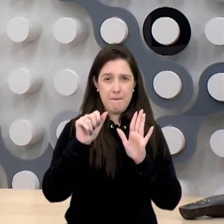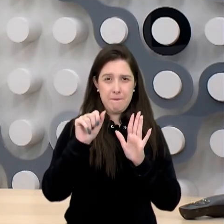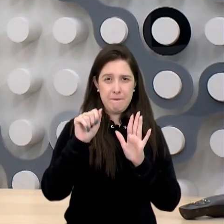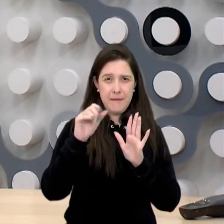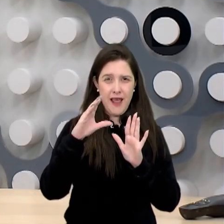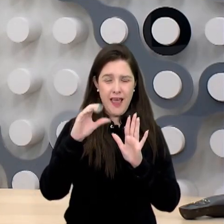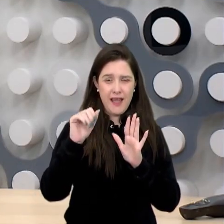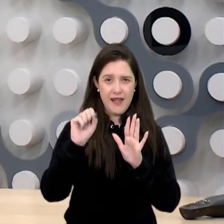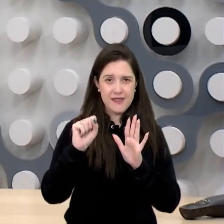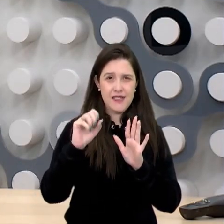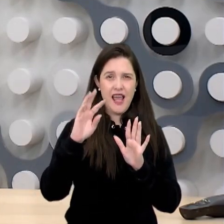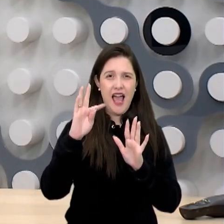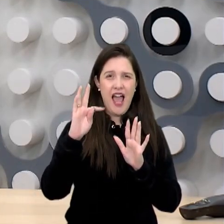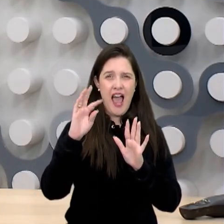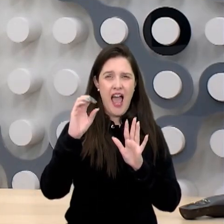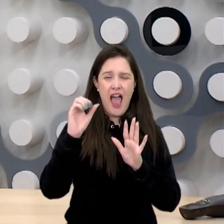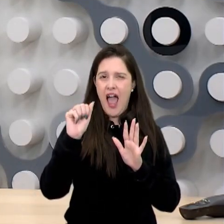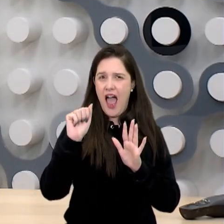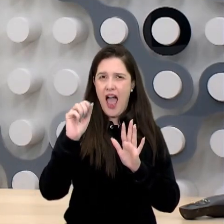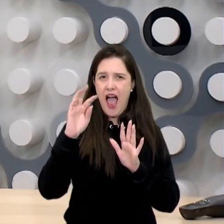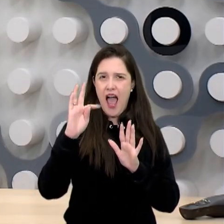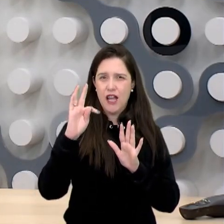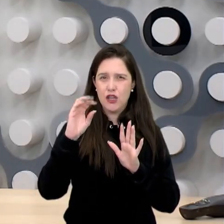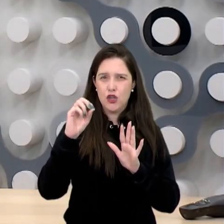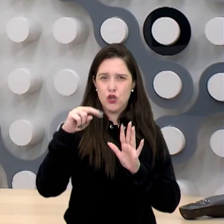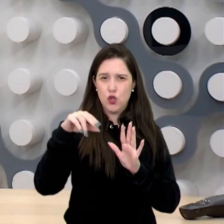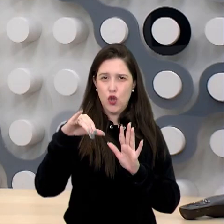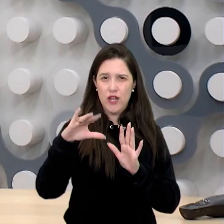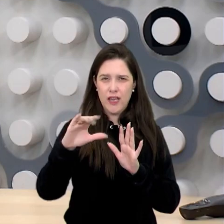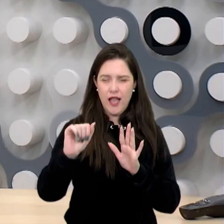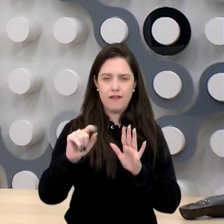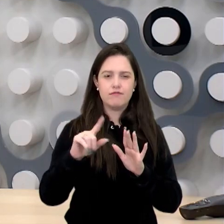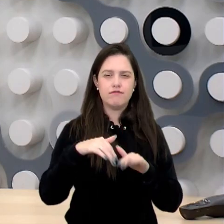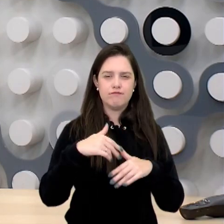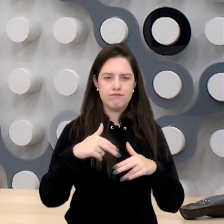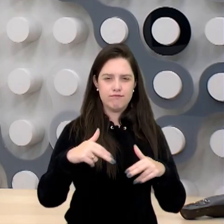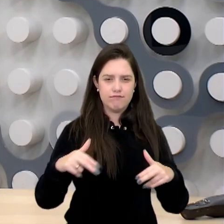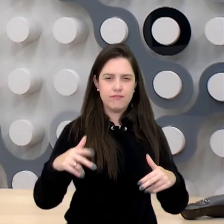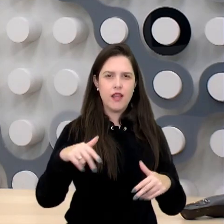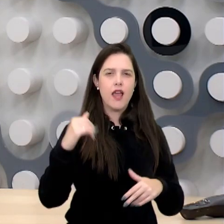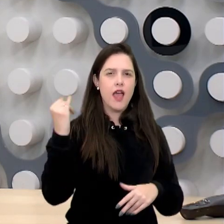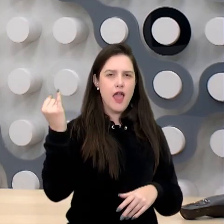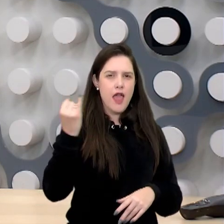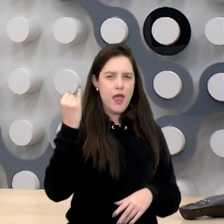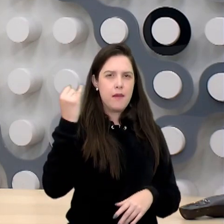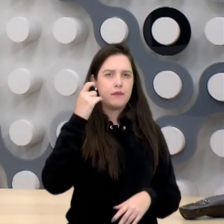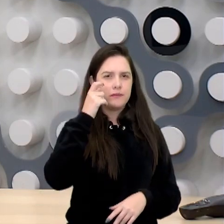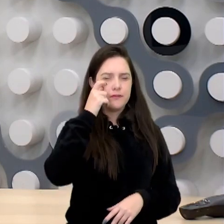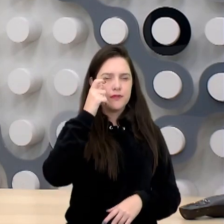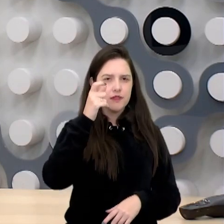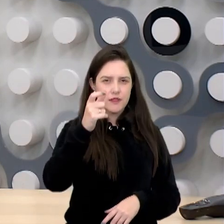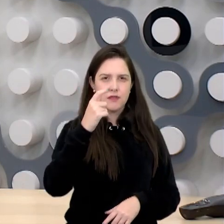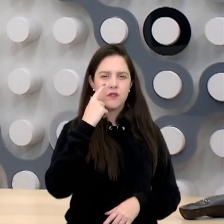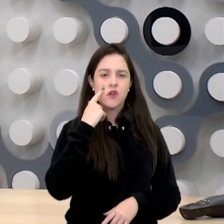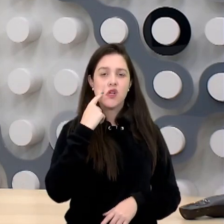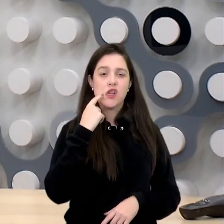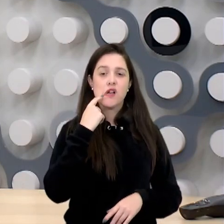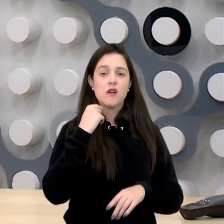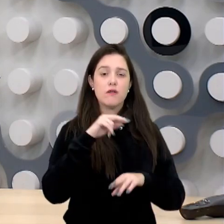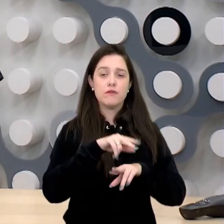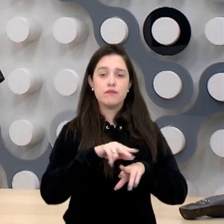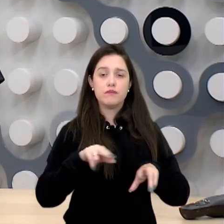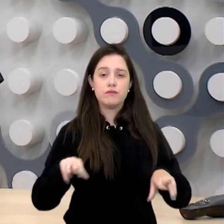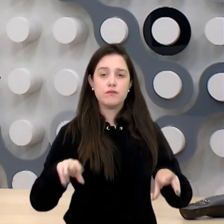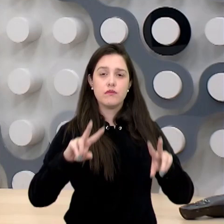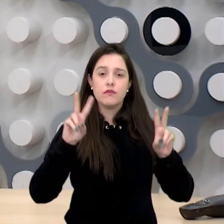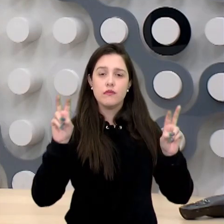um estudo que vem depois desse estudo aí da teoria de Wegener, e é importante retratar isso, né? Porque na idade Wegener, quando falou sobre